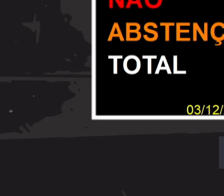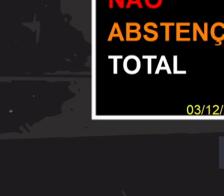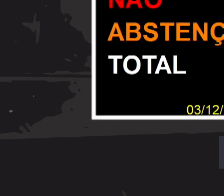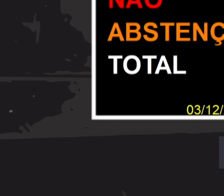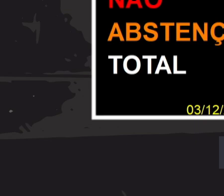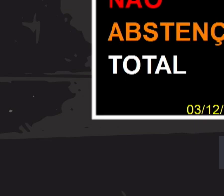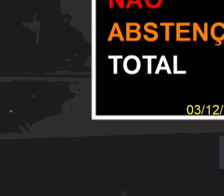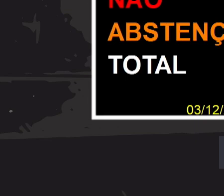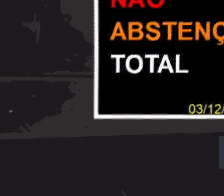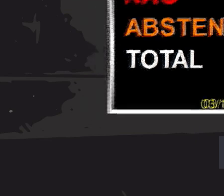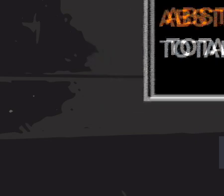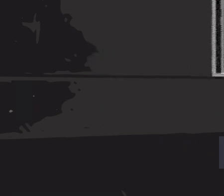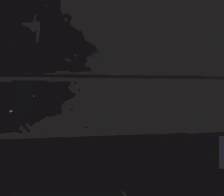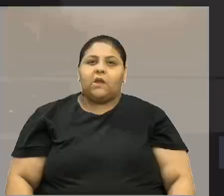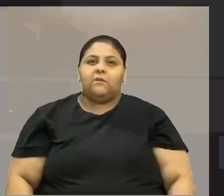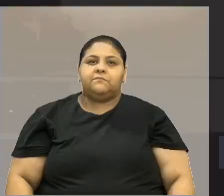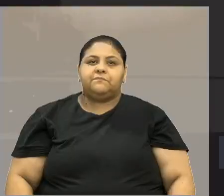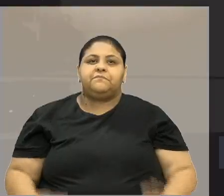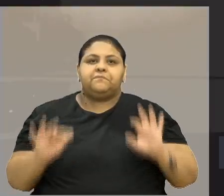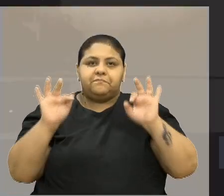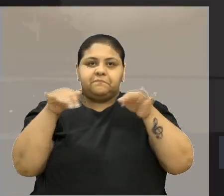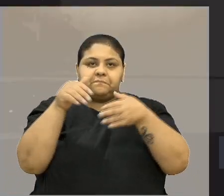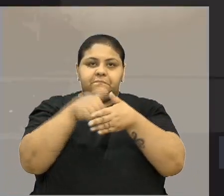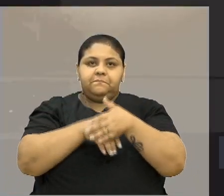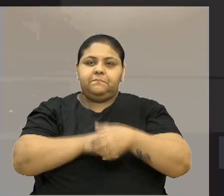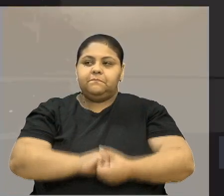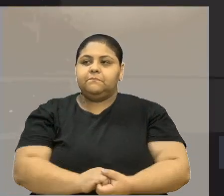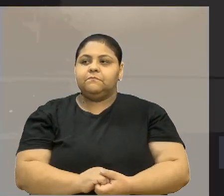Encerrado o registro dos votos, encerrada a votação.